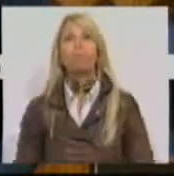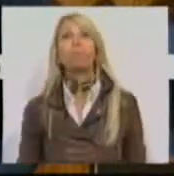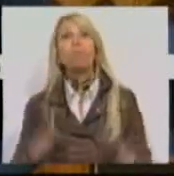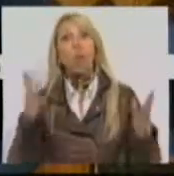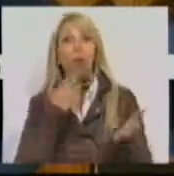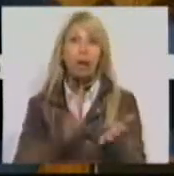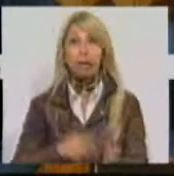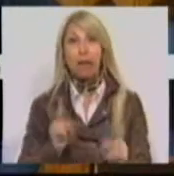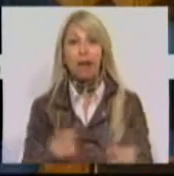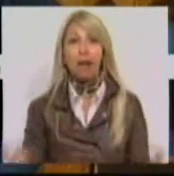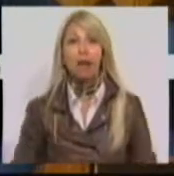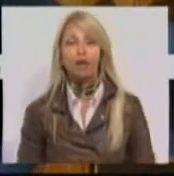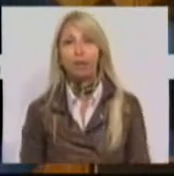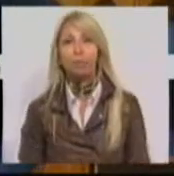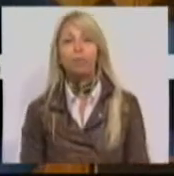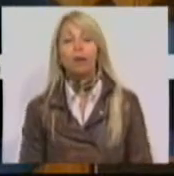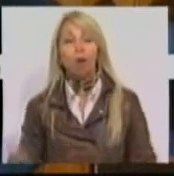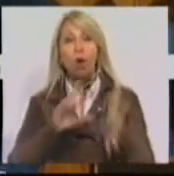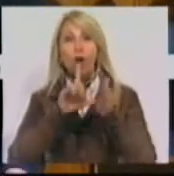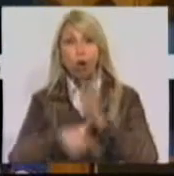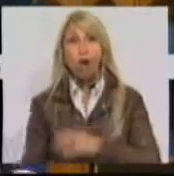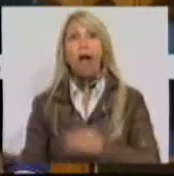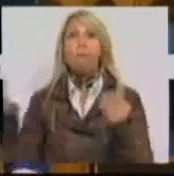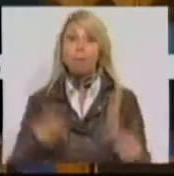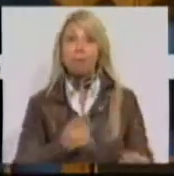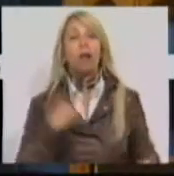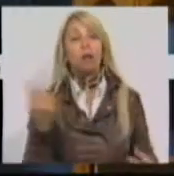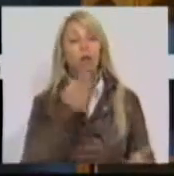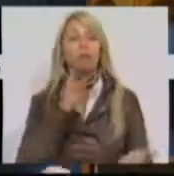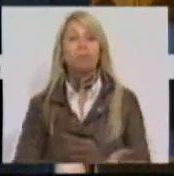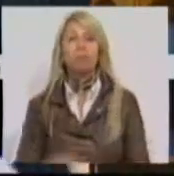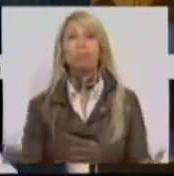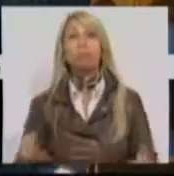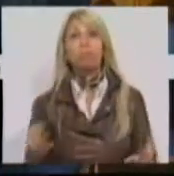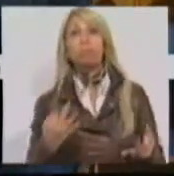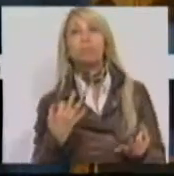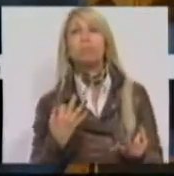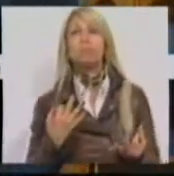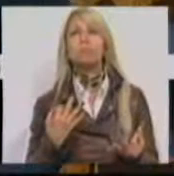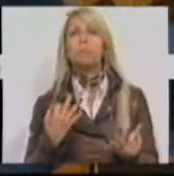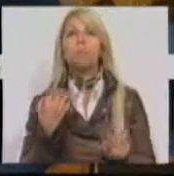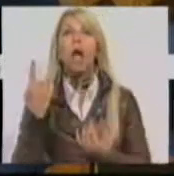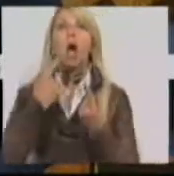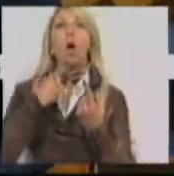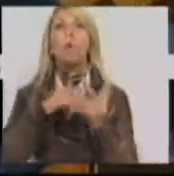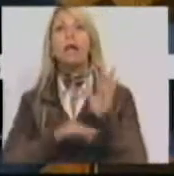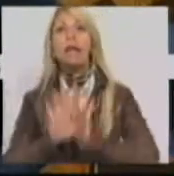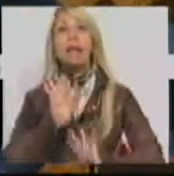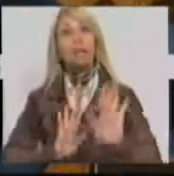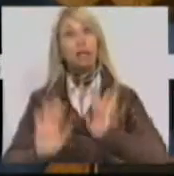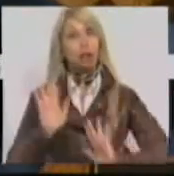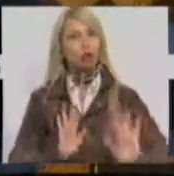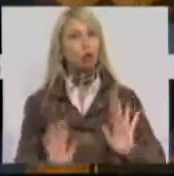relação aos projetos apresentados, nós temos, de facto, algumas hesitações em relação ao